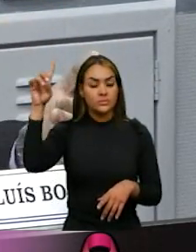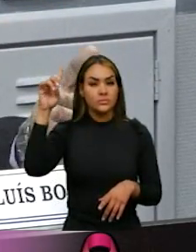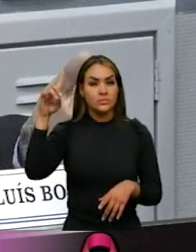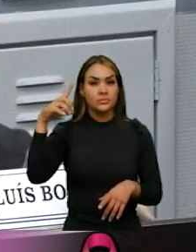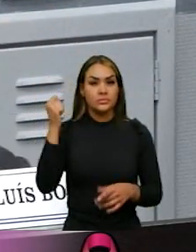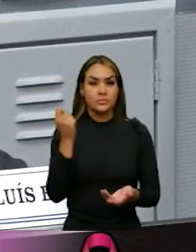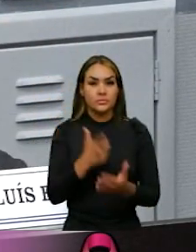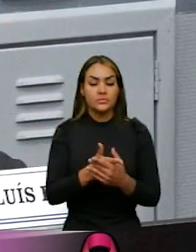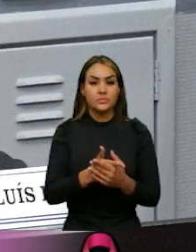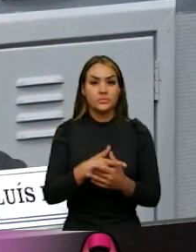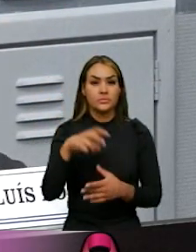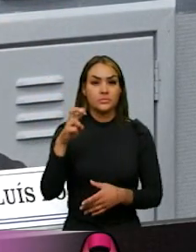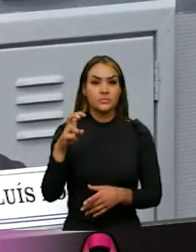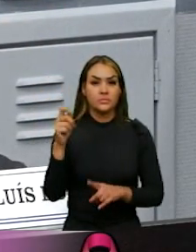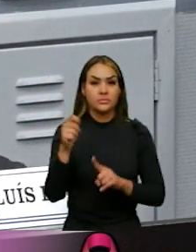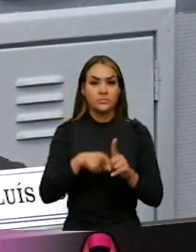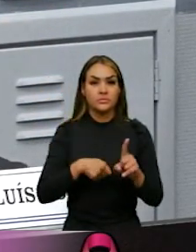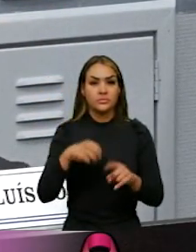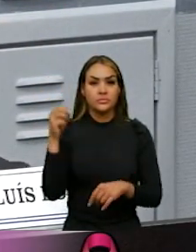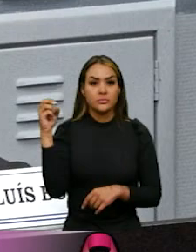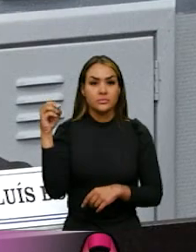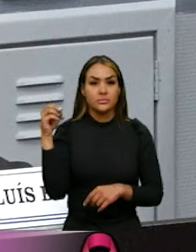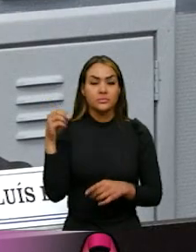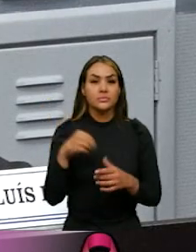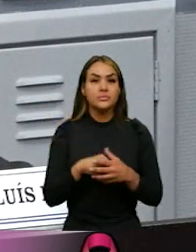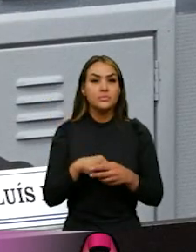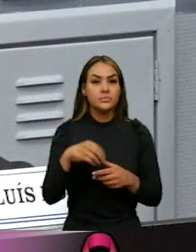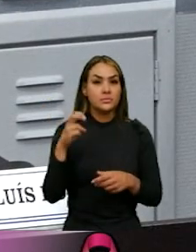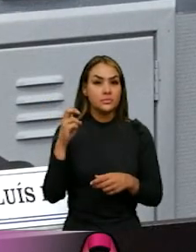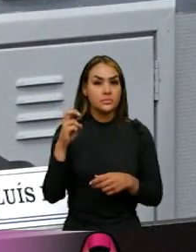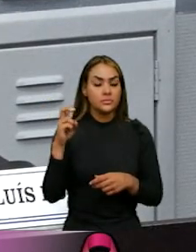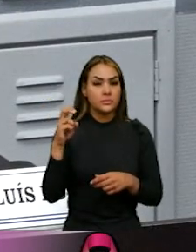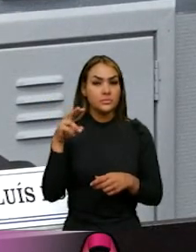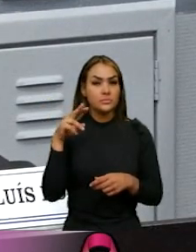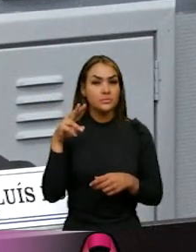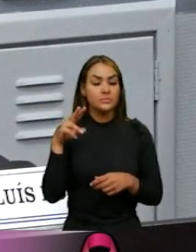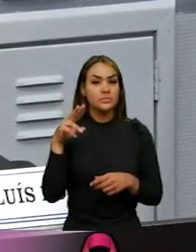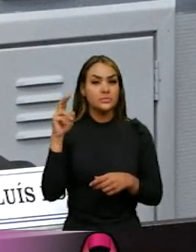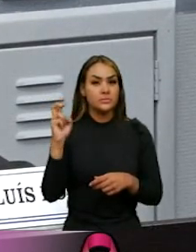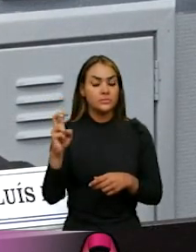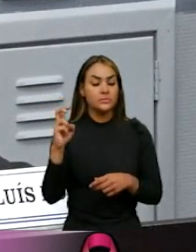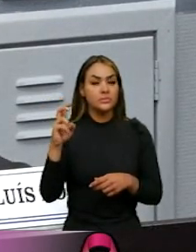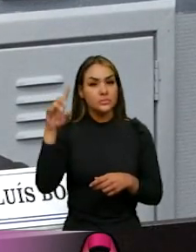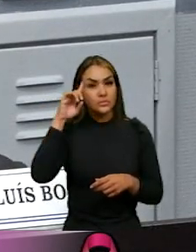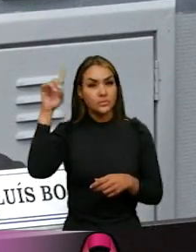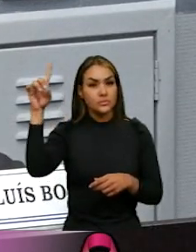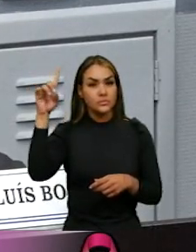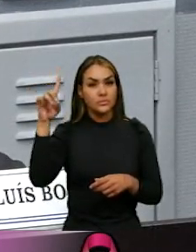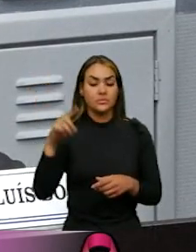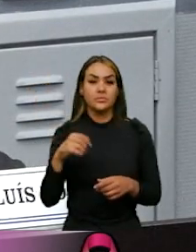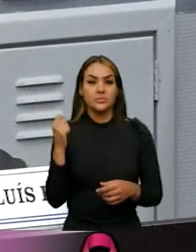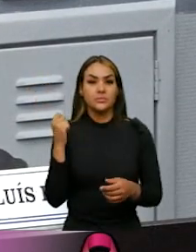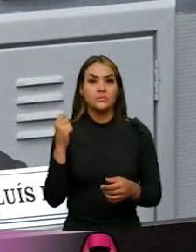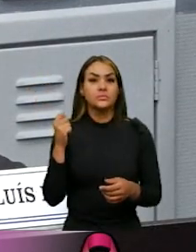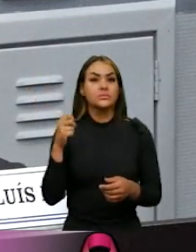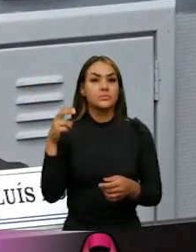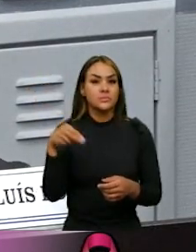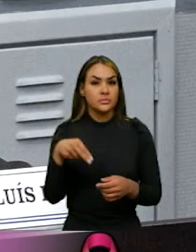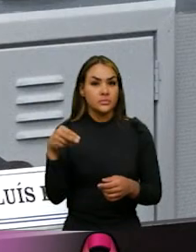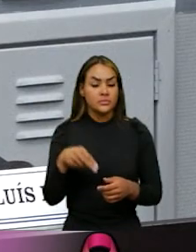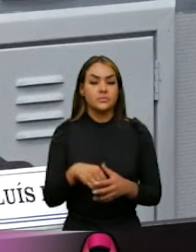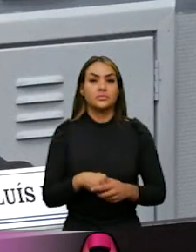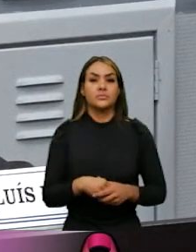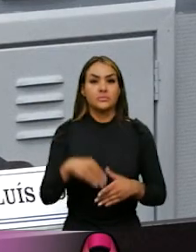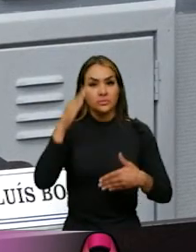útil de novembro já. Então, eu também quero deixar aqui os meus agradecimentos ao secretário de Saúde do Estado, doutor Eleuses Paiva, e